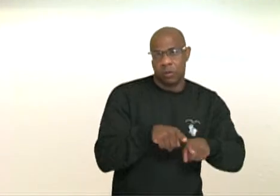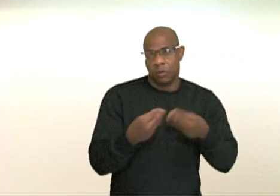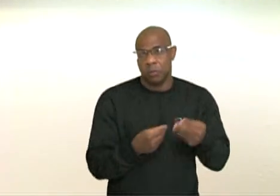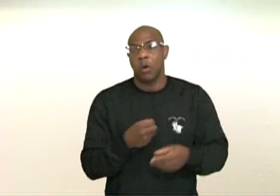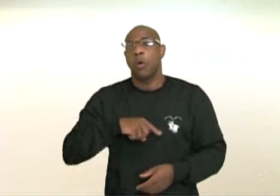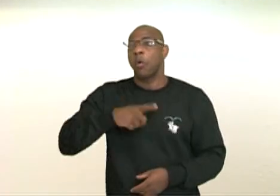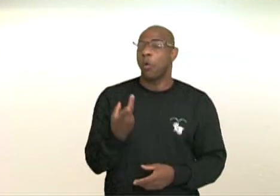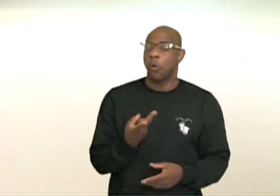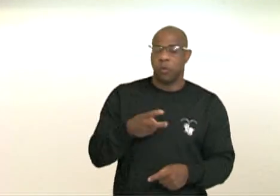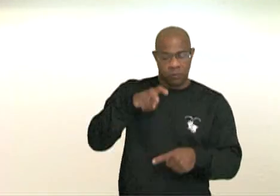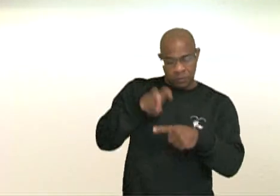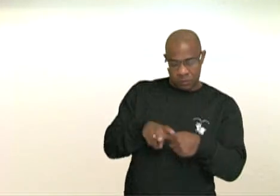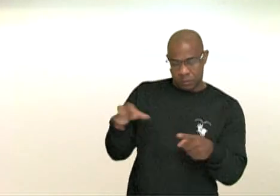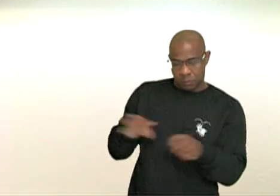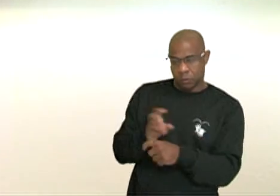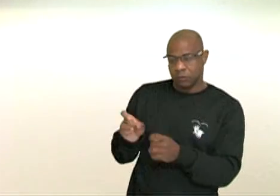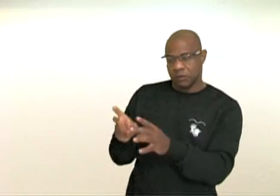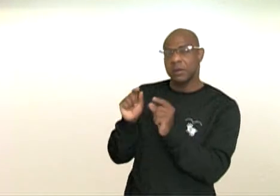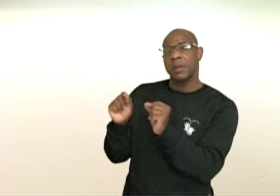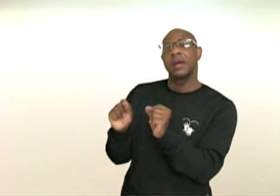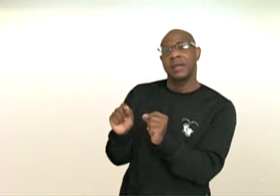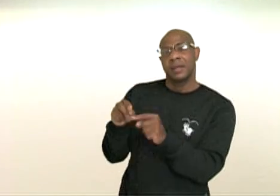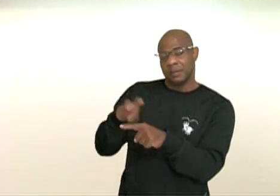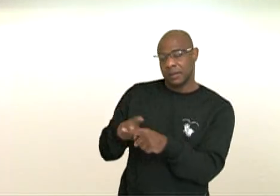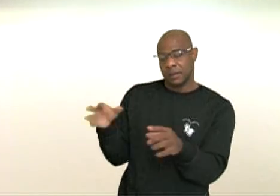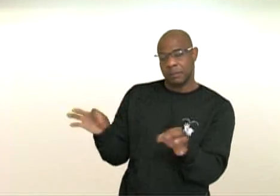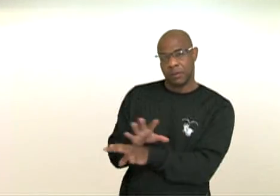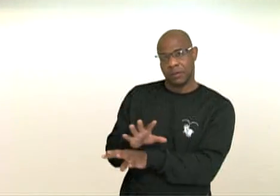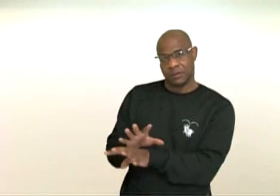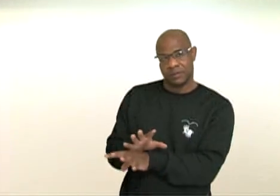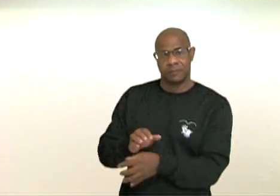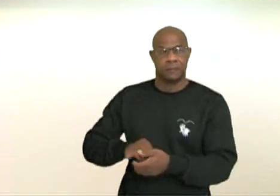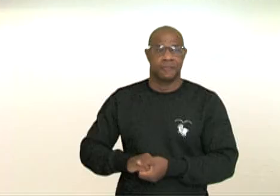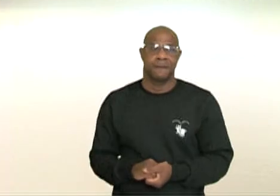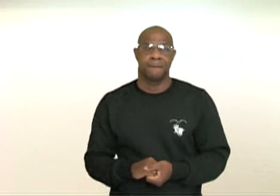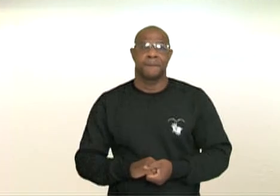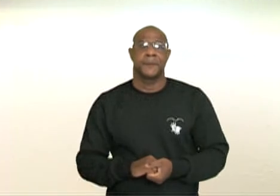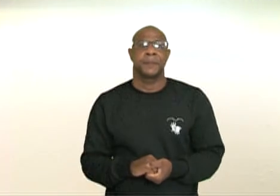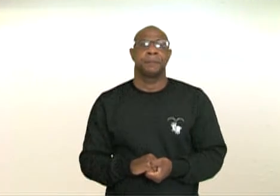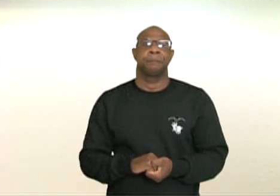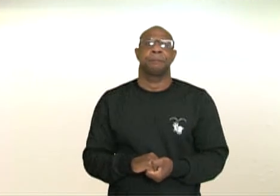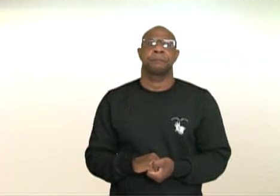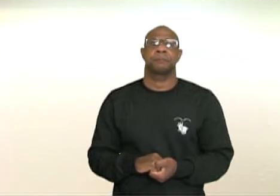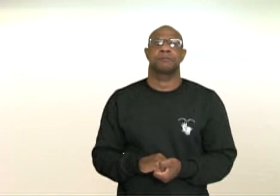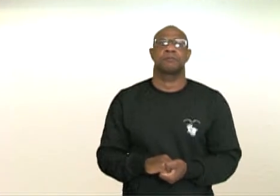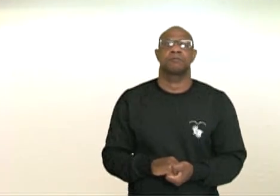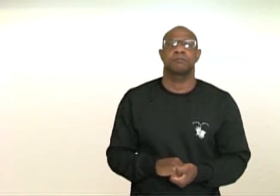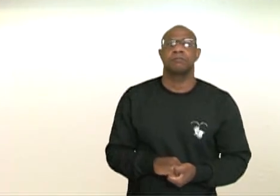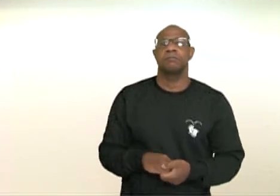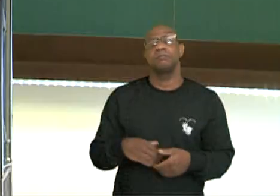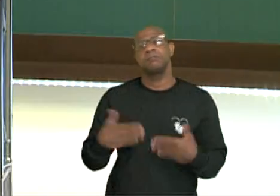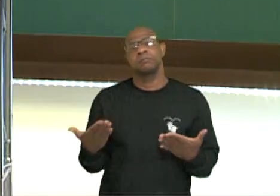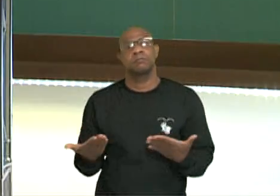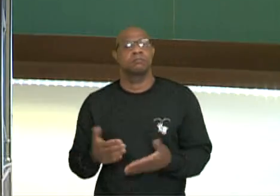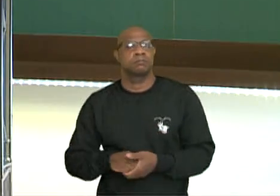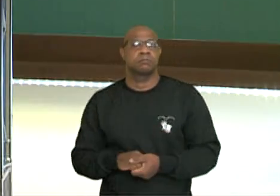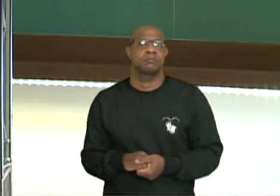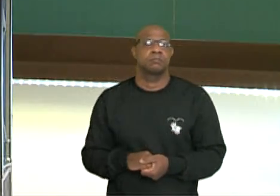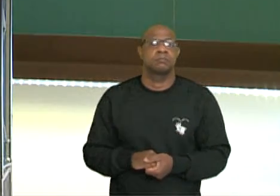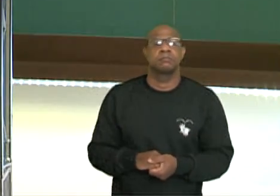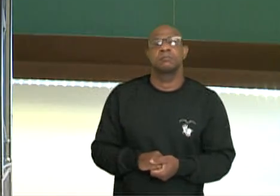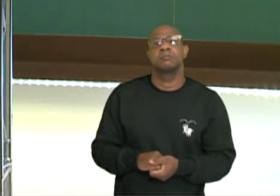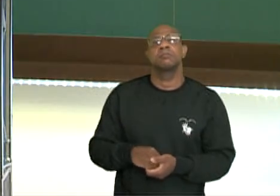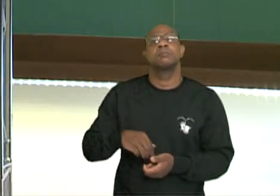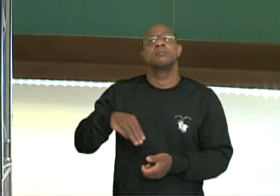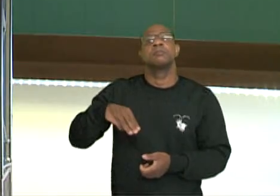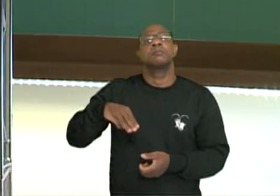vamos vender a cadeira já pronta, né, o banquinho, como eu dei o exemplo anteriormente para vocês. Vamos falar mais um pouco de